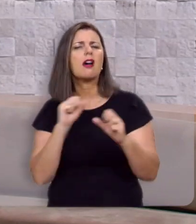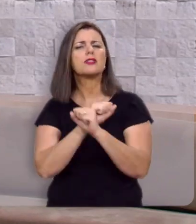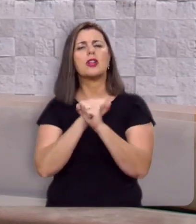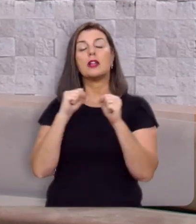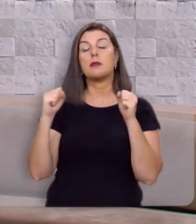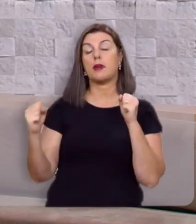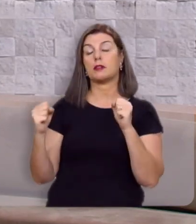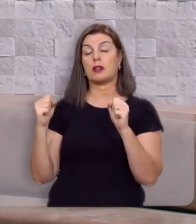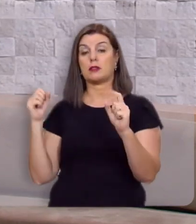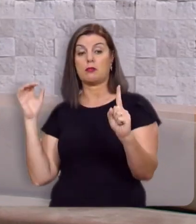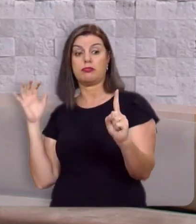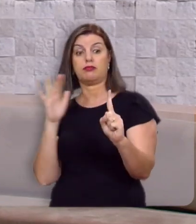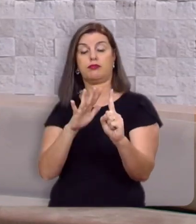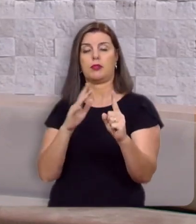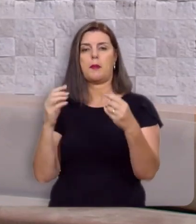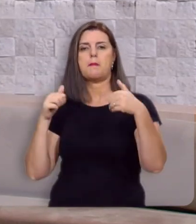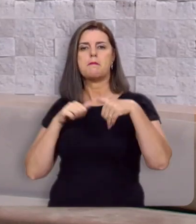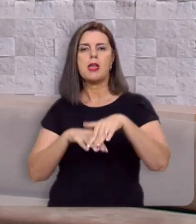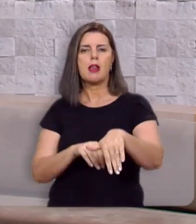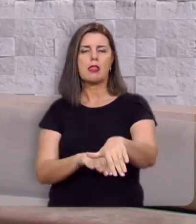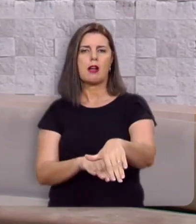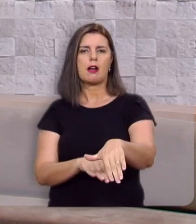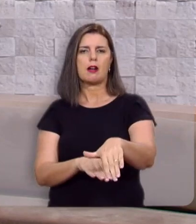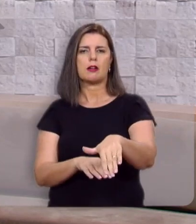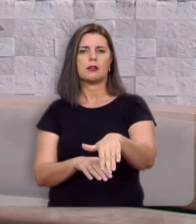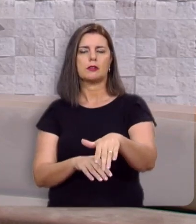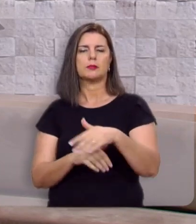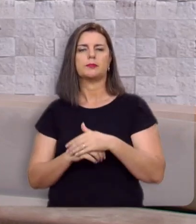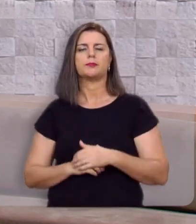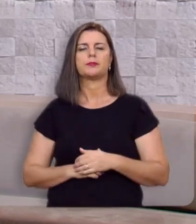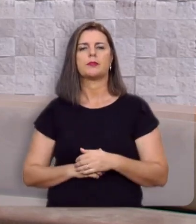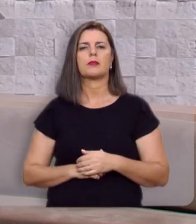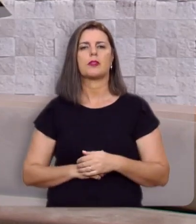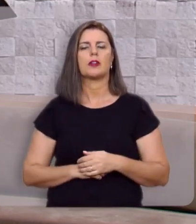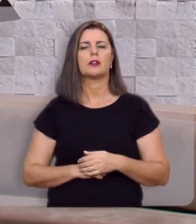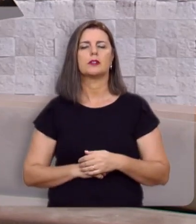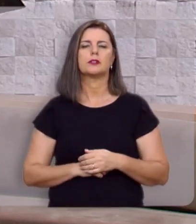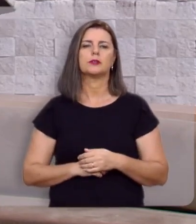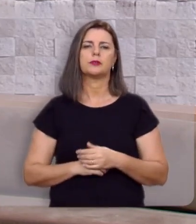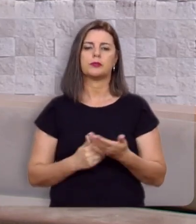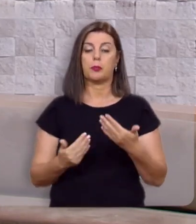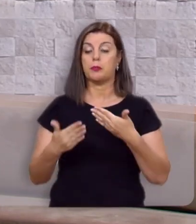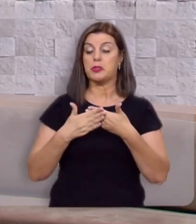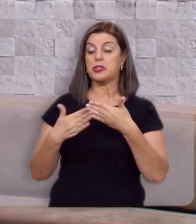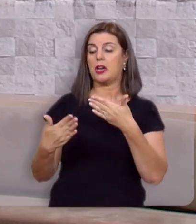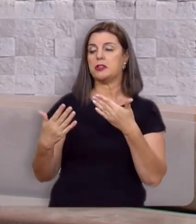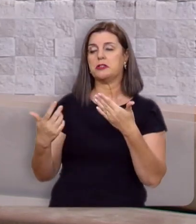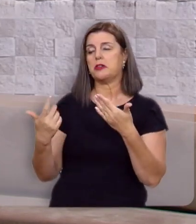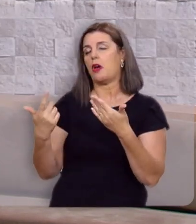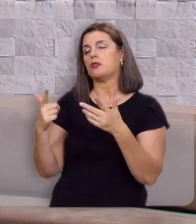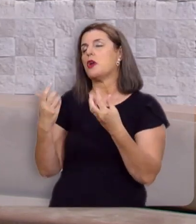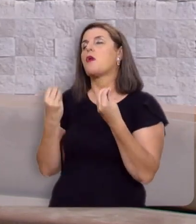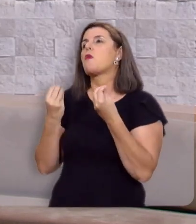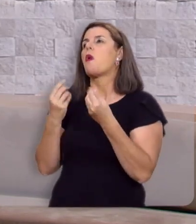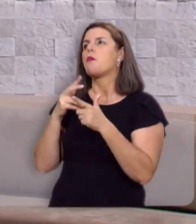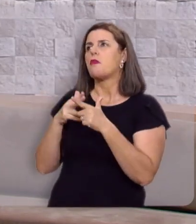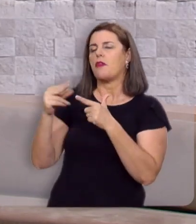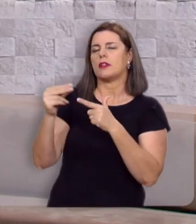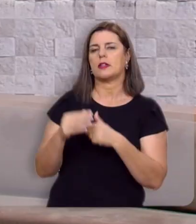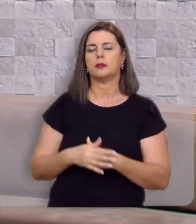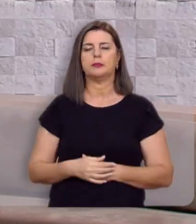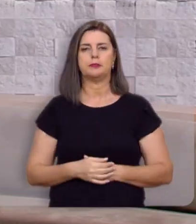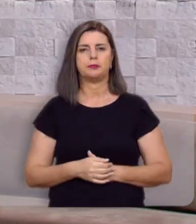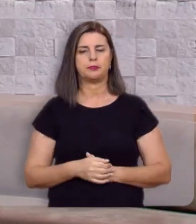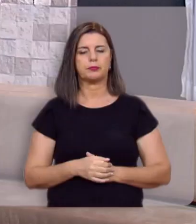um ataque militar, sem o qual, diante do qual ele não teria nenhuma condição de